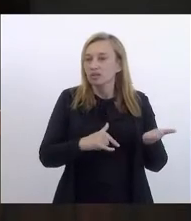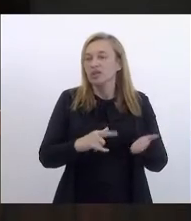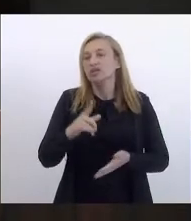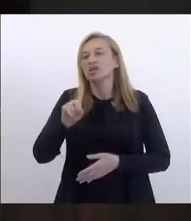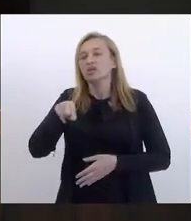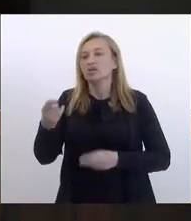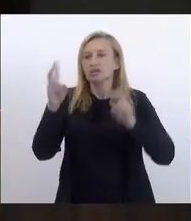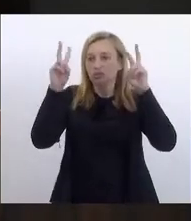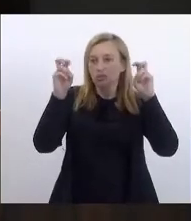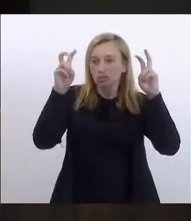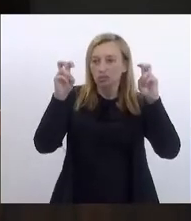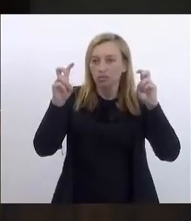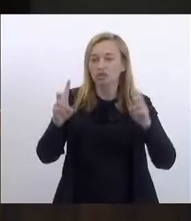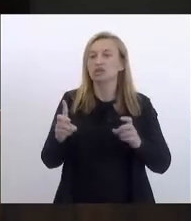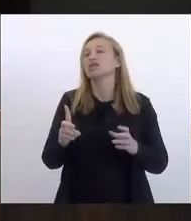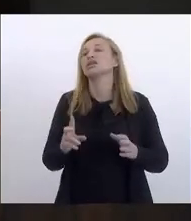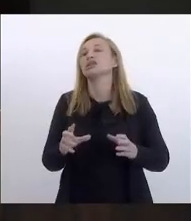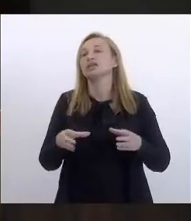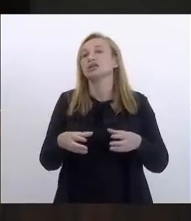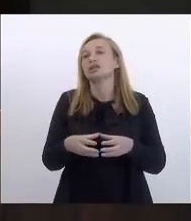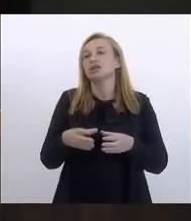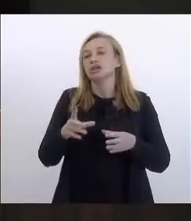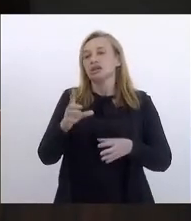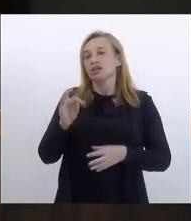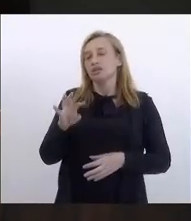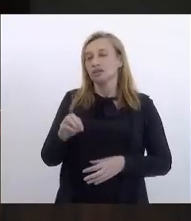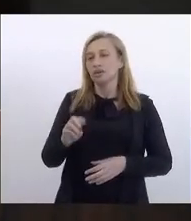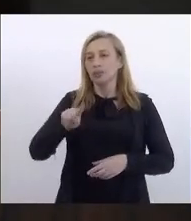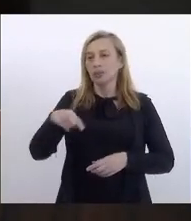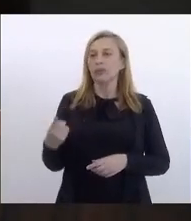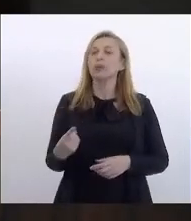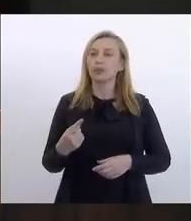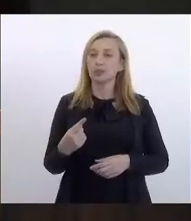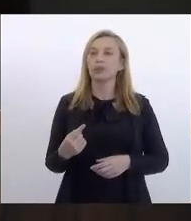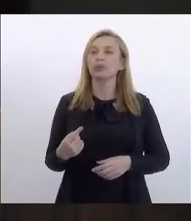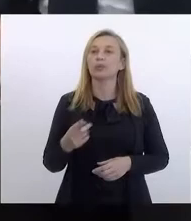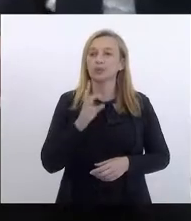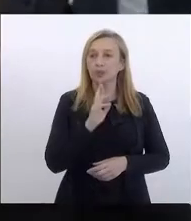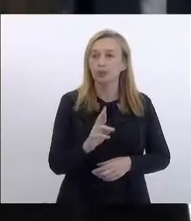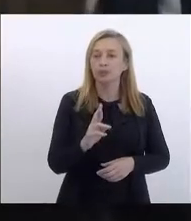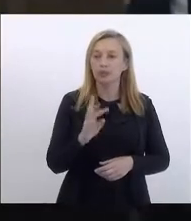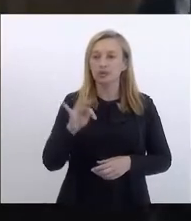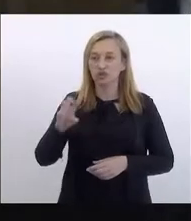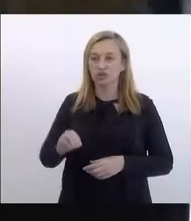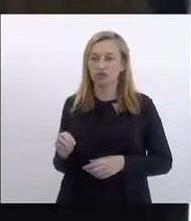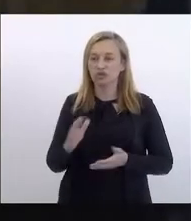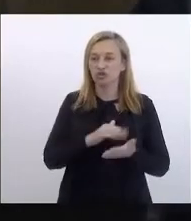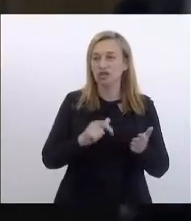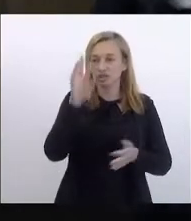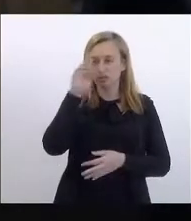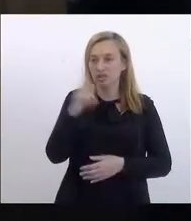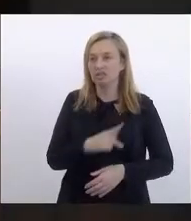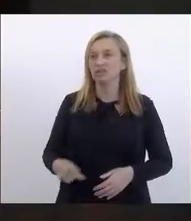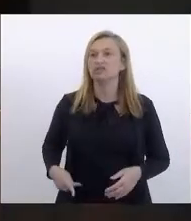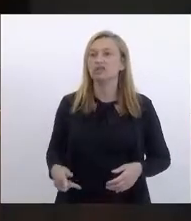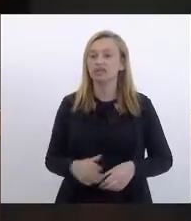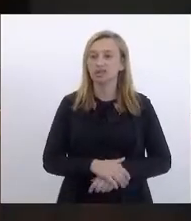dependendo de parecer da comissão de mentos condicionais e vetos qual é o parecer deputado Marcelo Dino pela derrubada senhor presidente